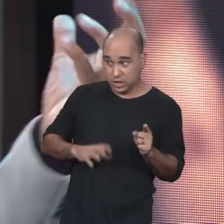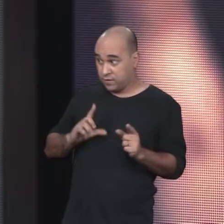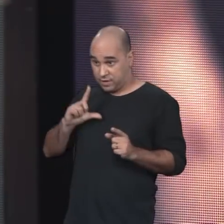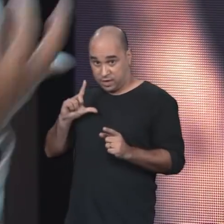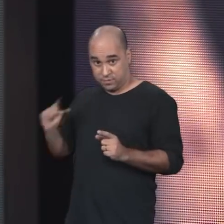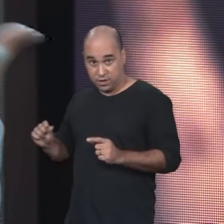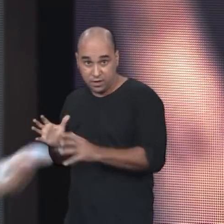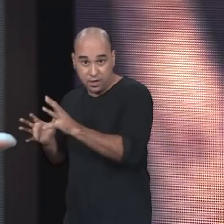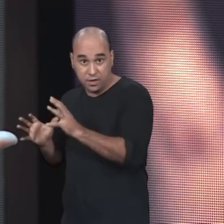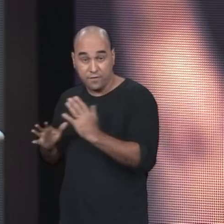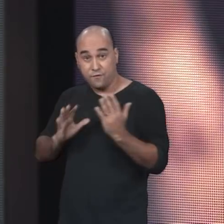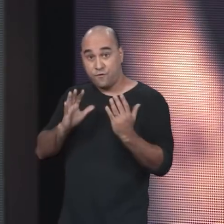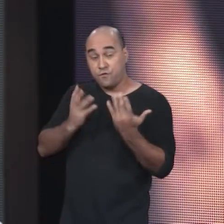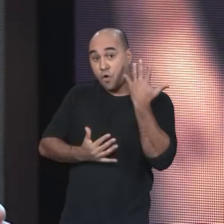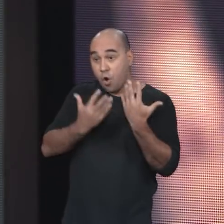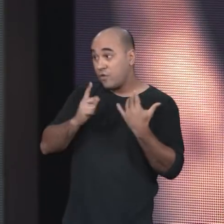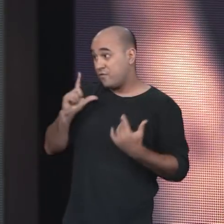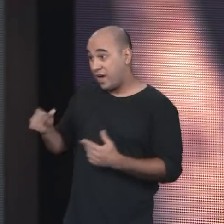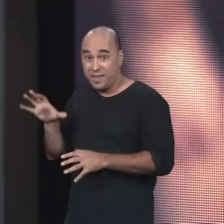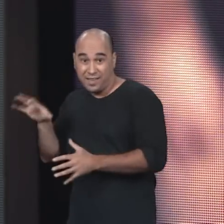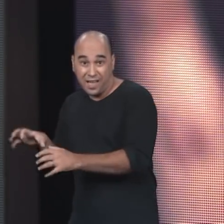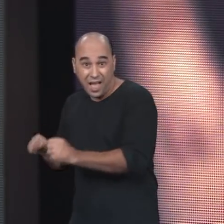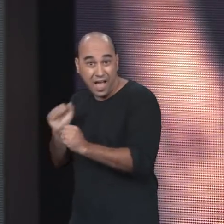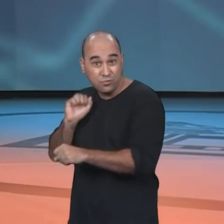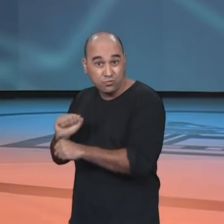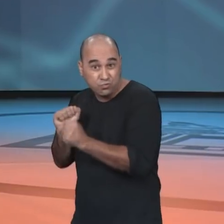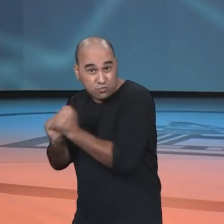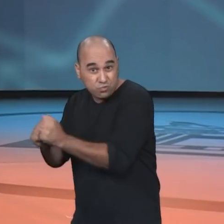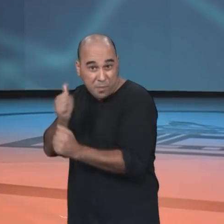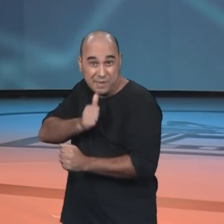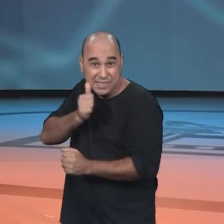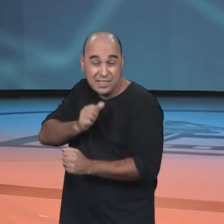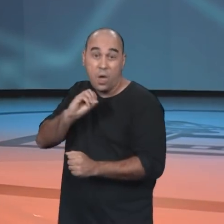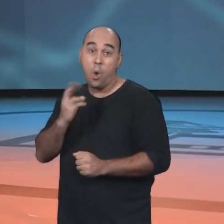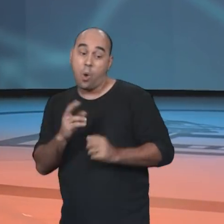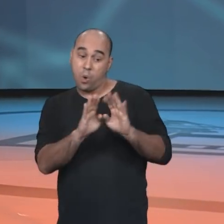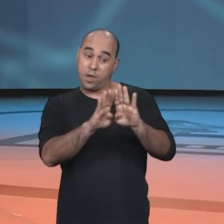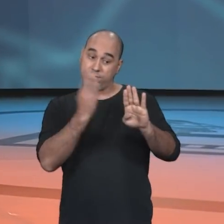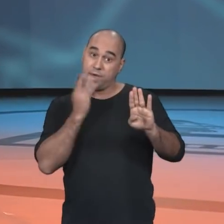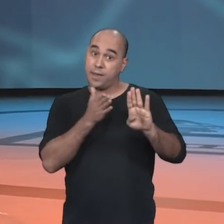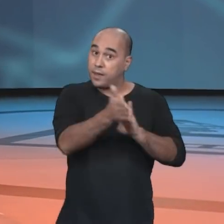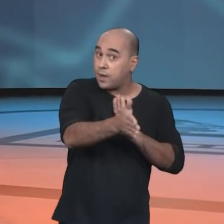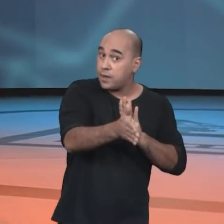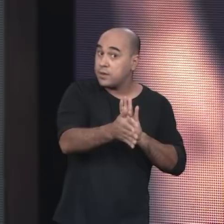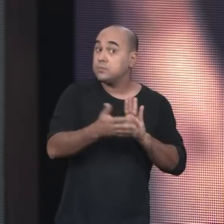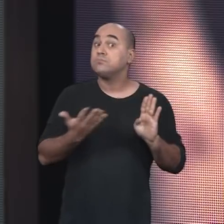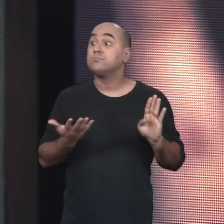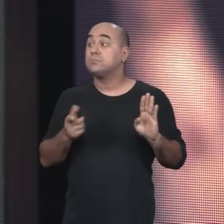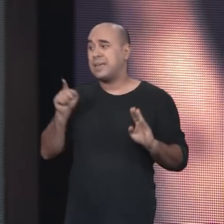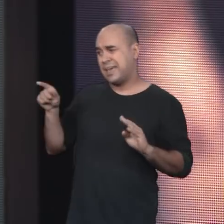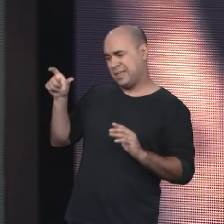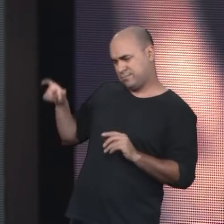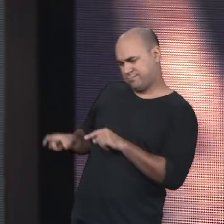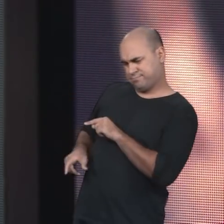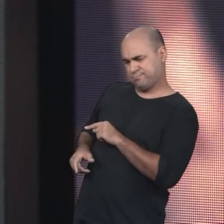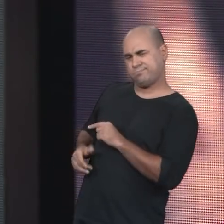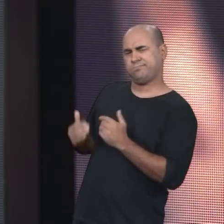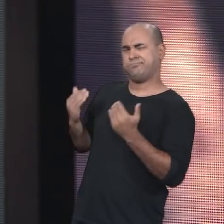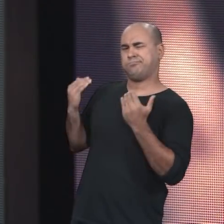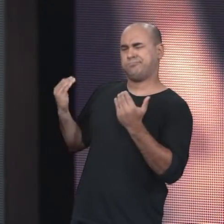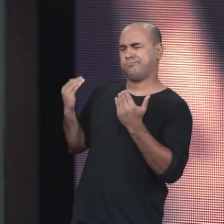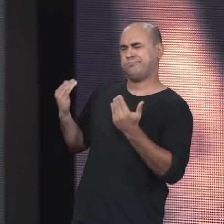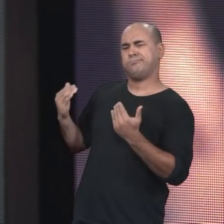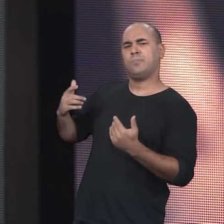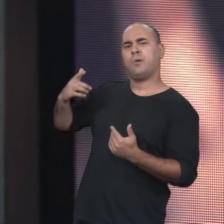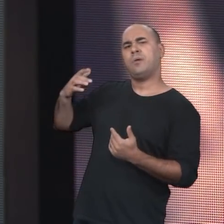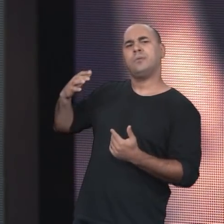é agarrar-se a qualquer coisa por causa do desespero. Entenderam? Então, com isso aí eu ilustro. Então, a evidência é aquilo que me